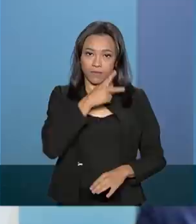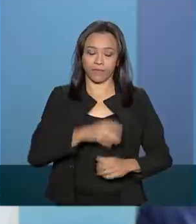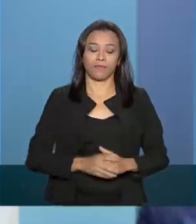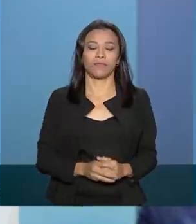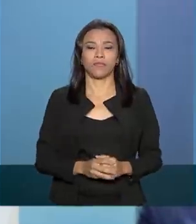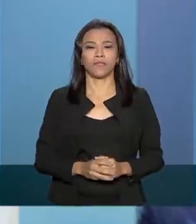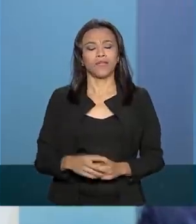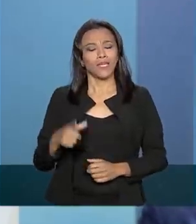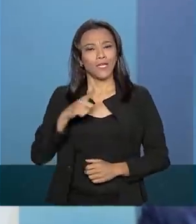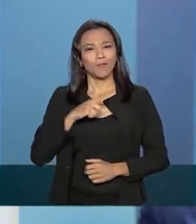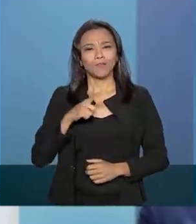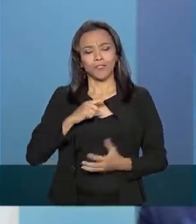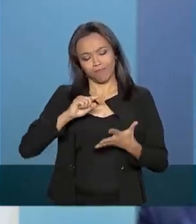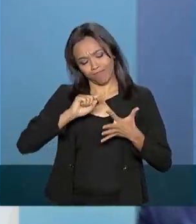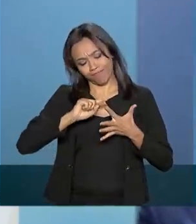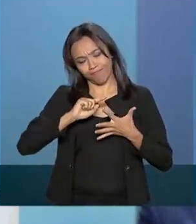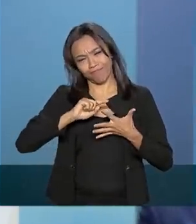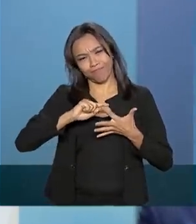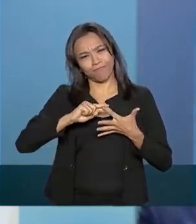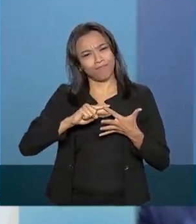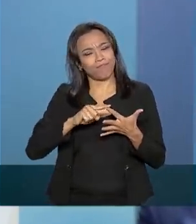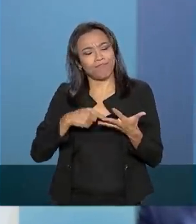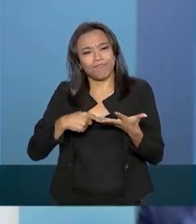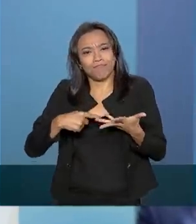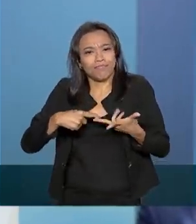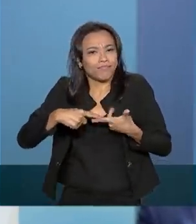eu tenho motivo de sobra